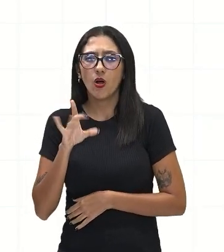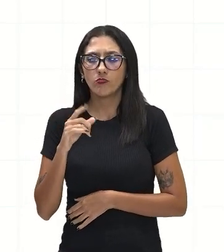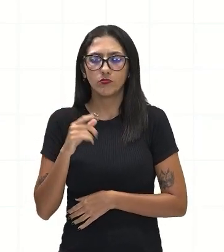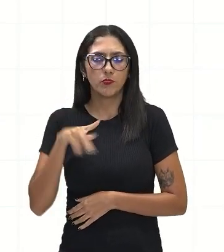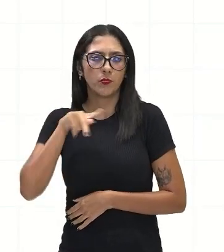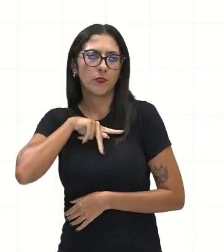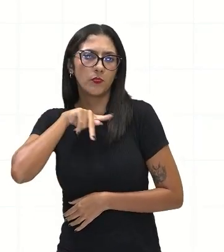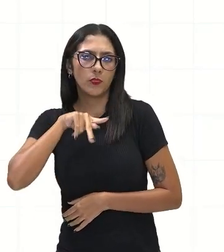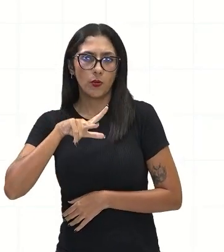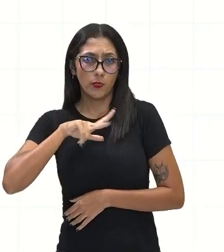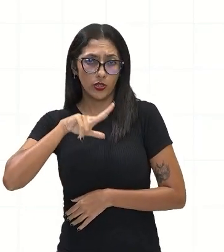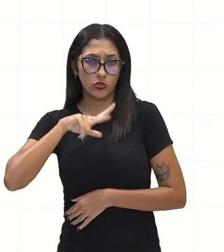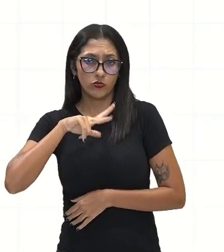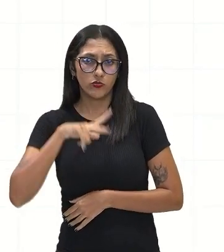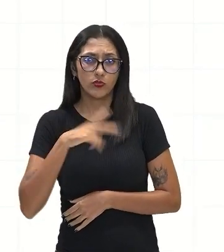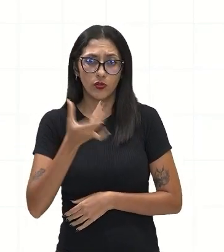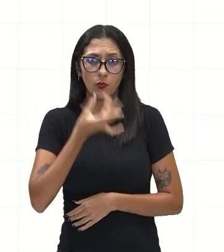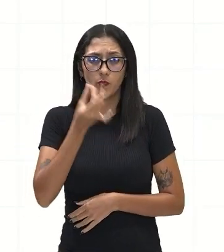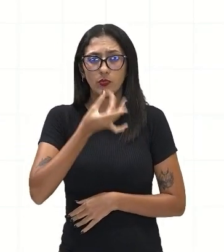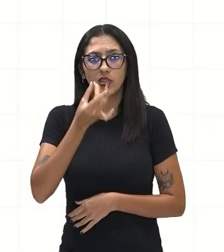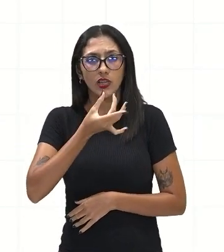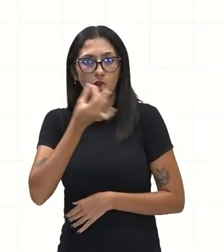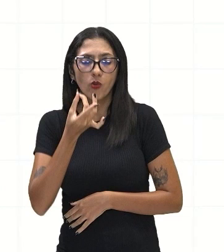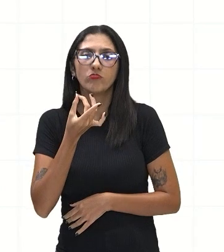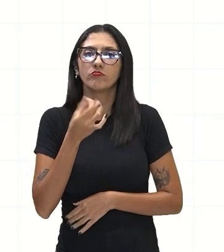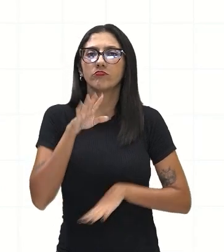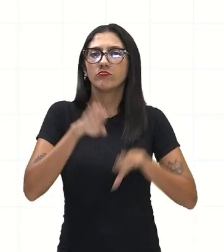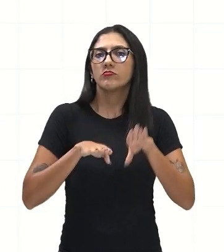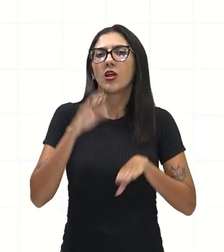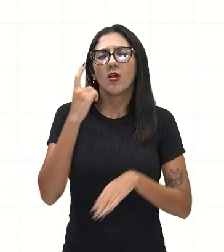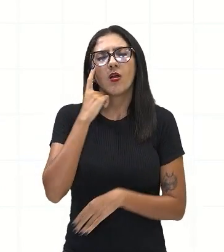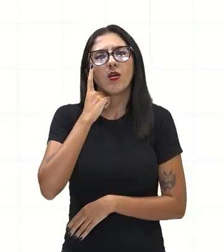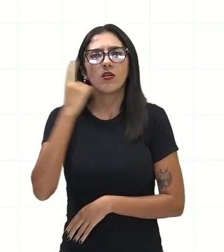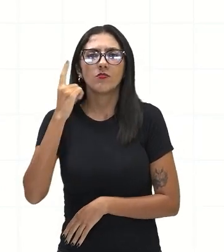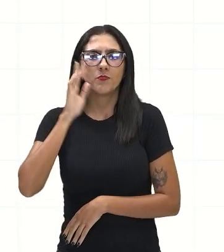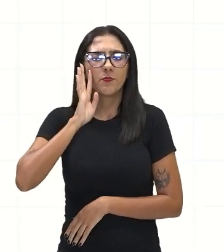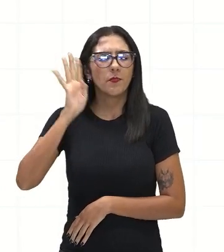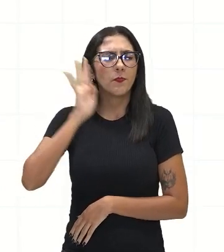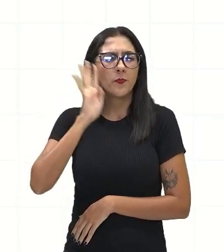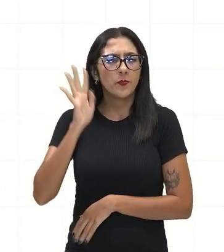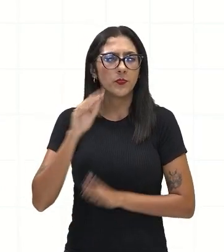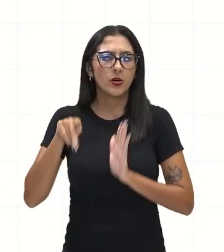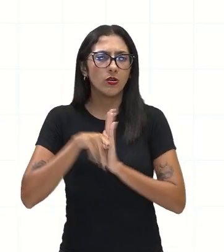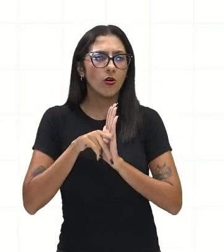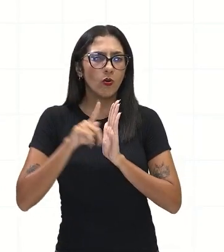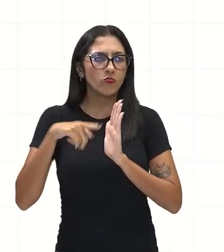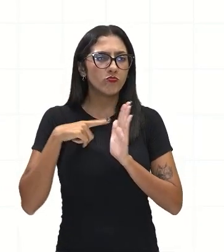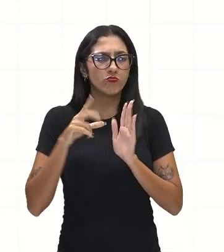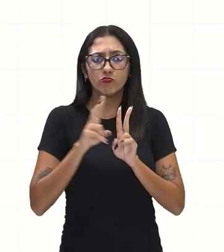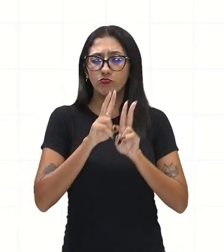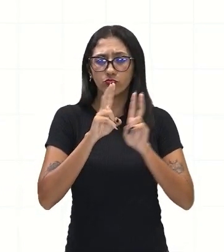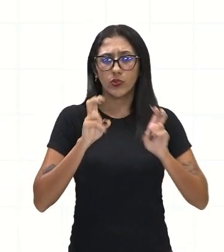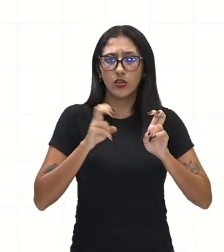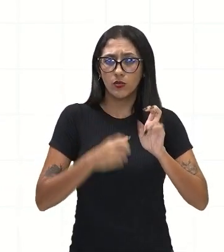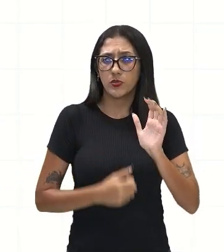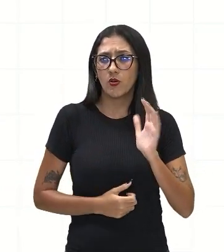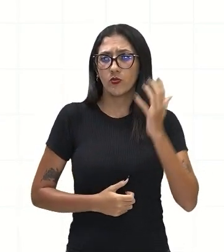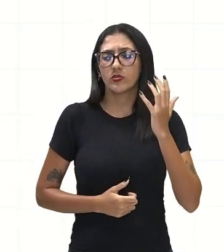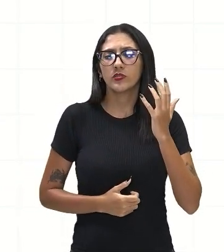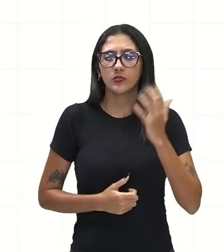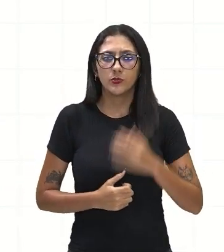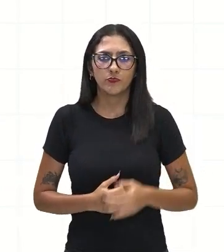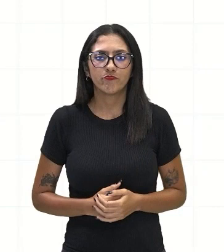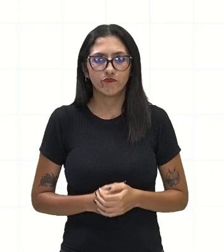respeito desse fato, é algo que eu penso a respeito desse fato. São as